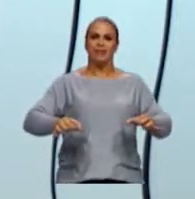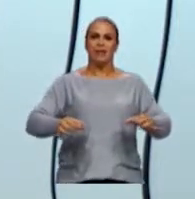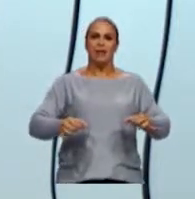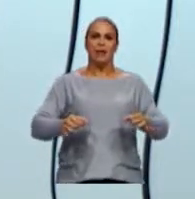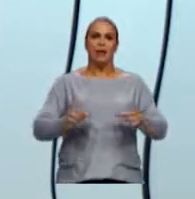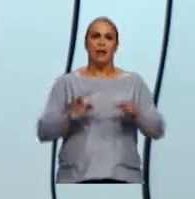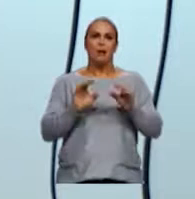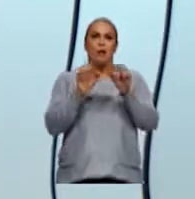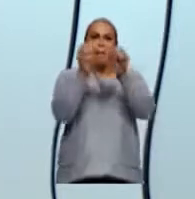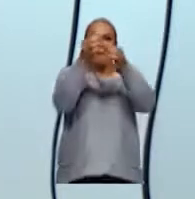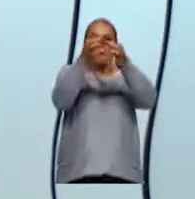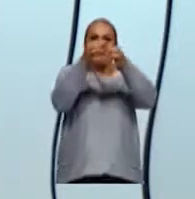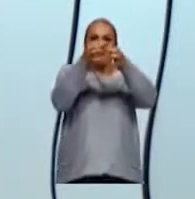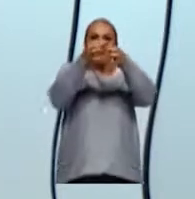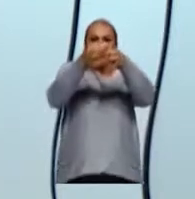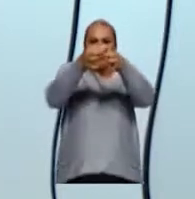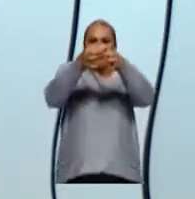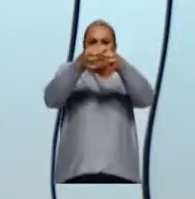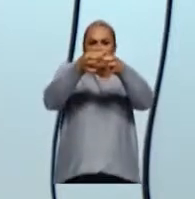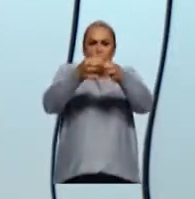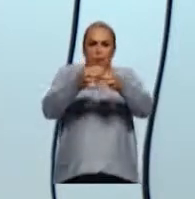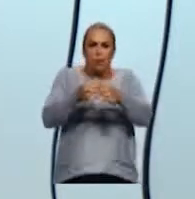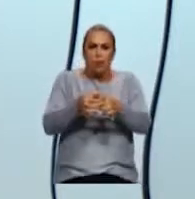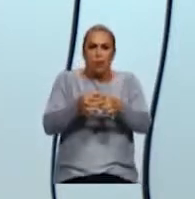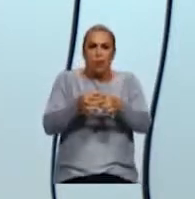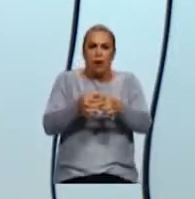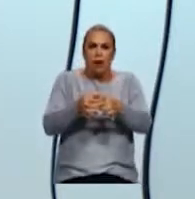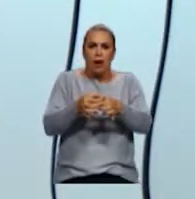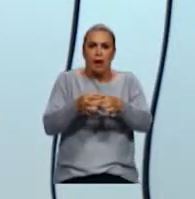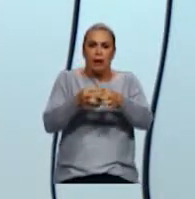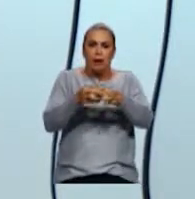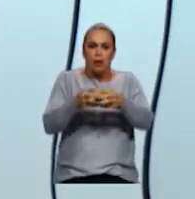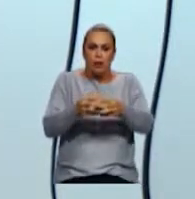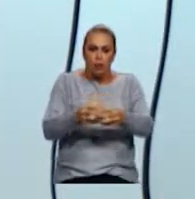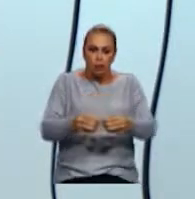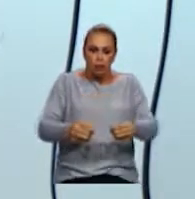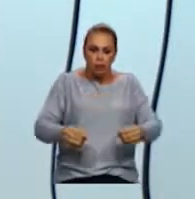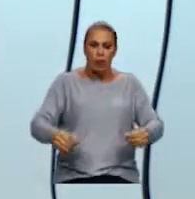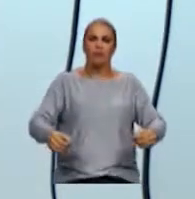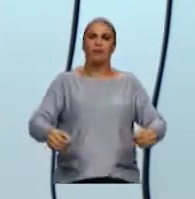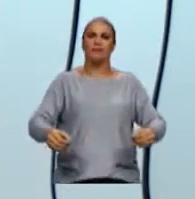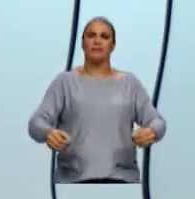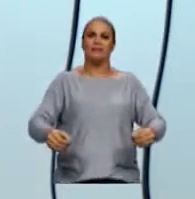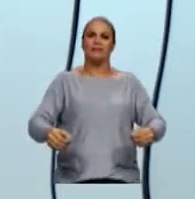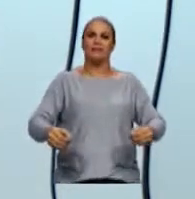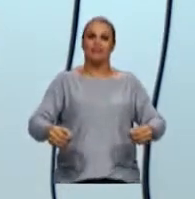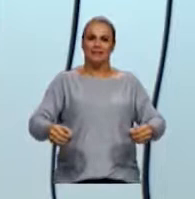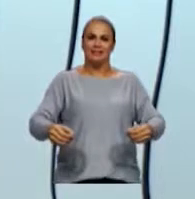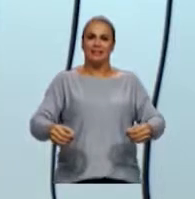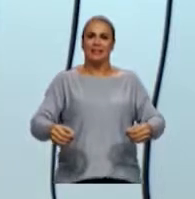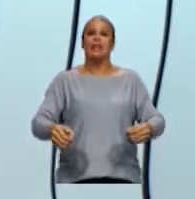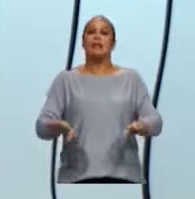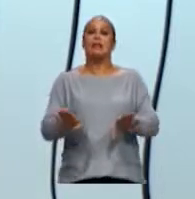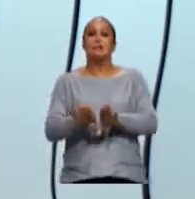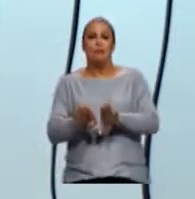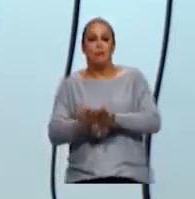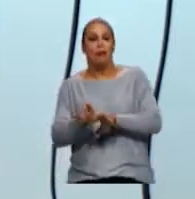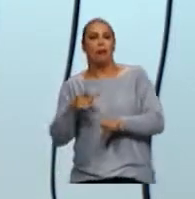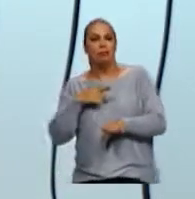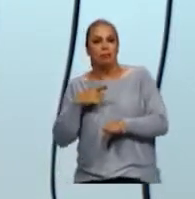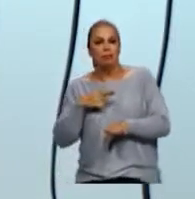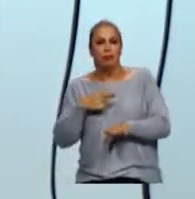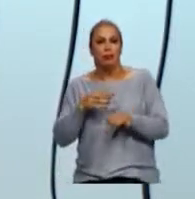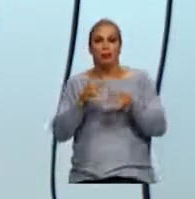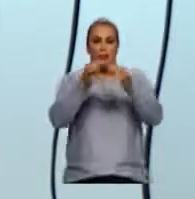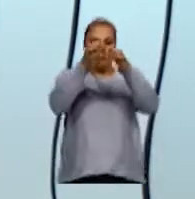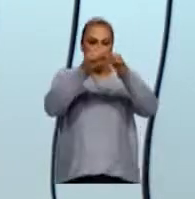que também o ar vai passar. Dos brônquios, nós vamos encontrar ainda outras ramificações, os brônquios eles